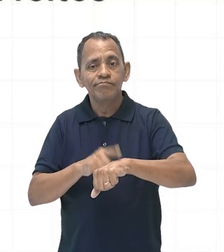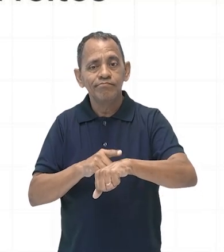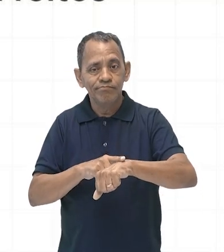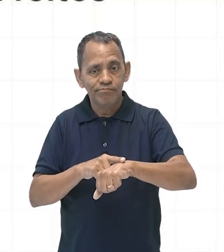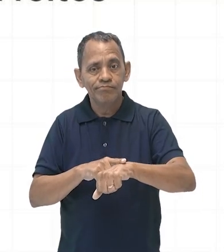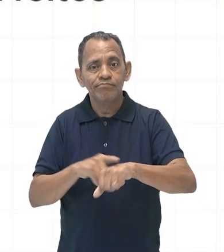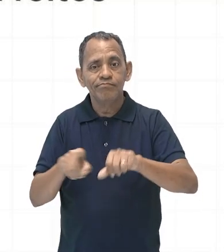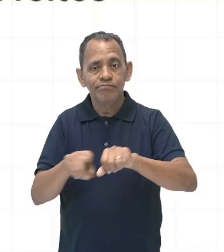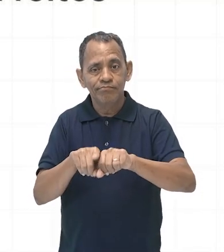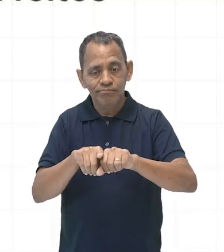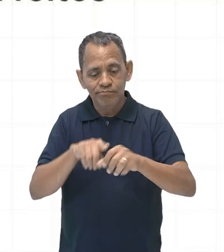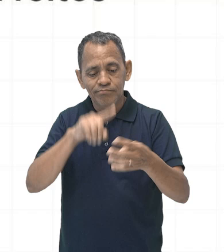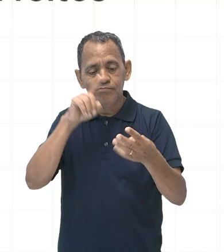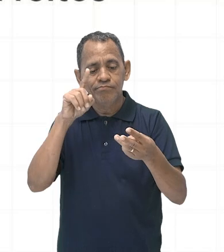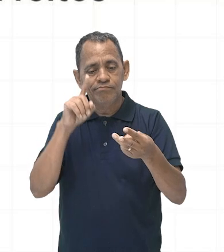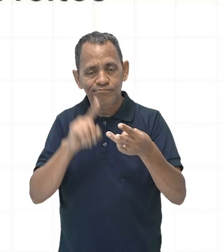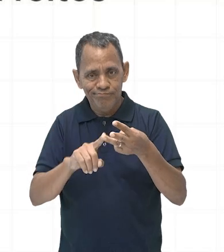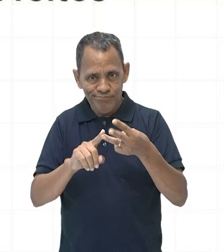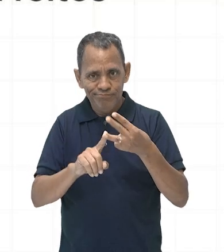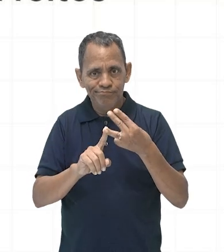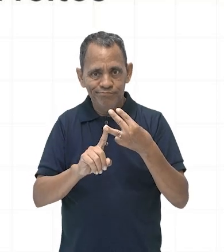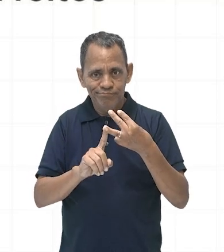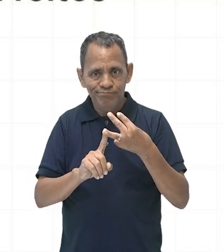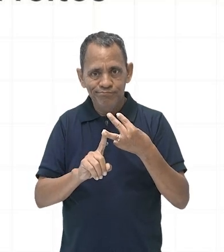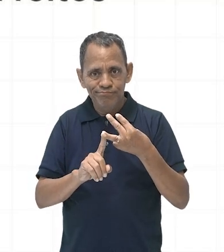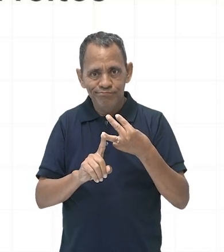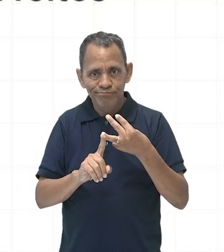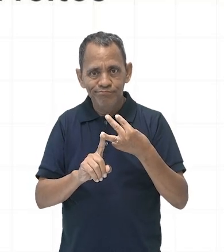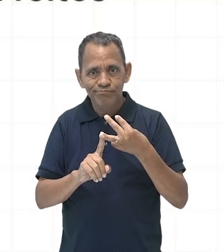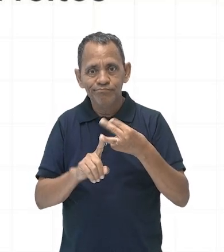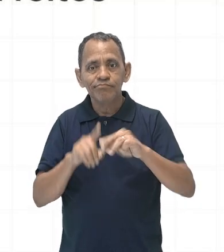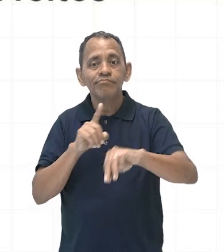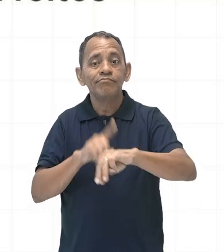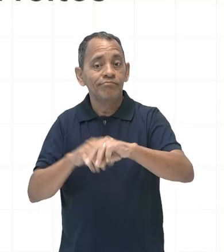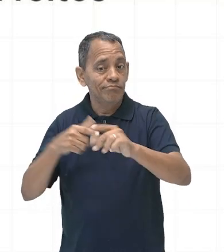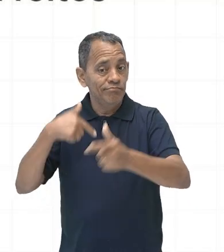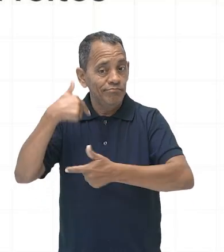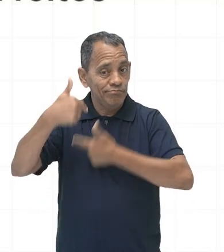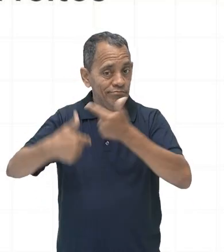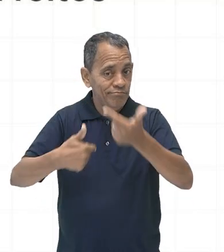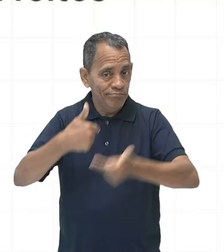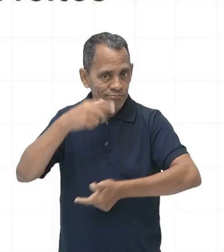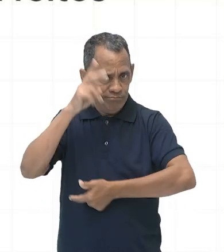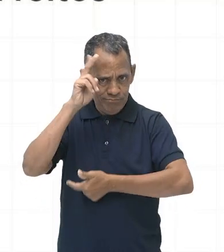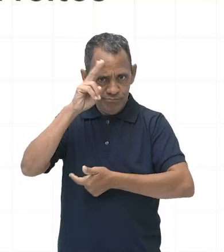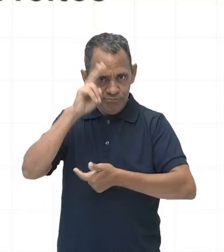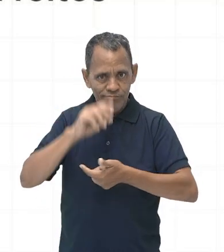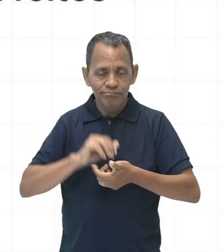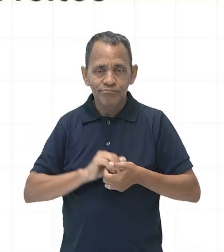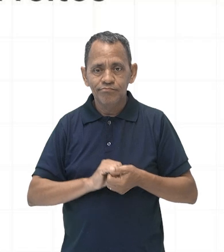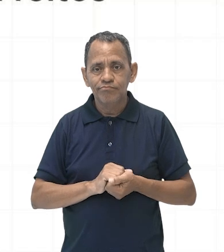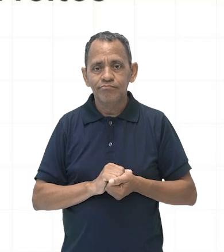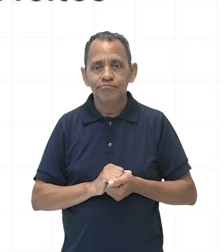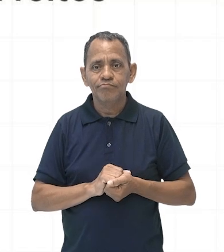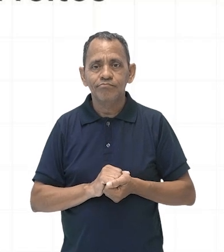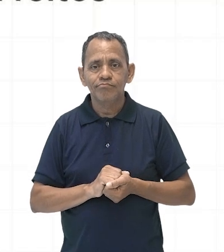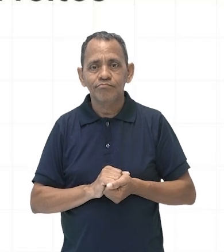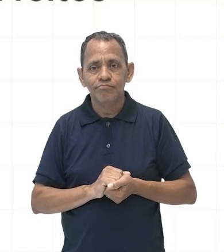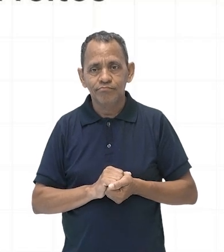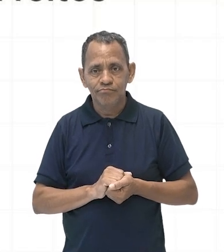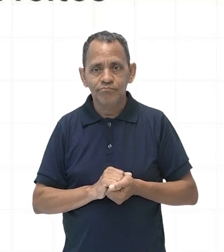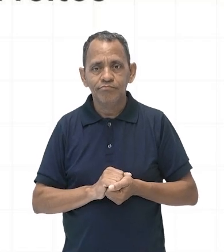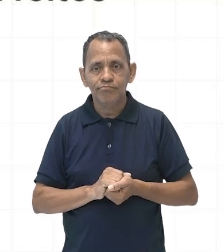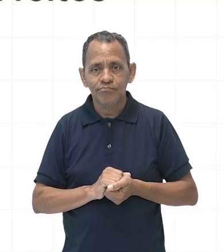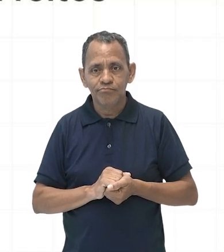a terceira grandeza, é o tempo de trabalho, né? Então, o tempo de trabalho aqui, que